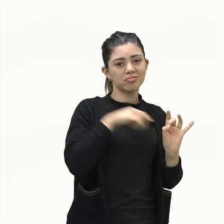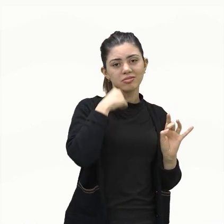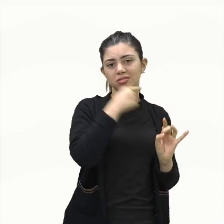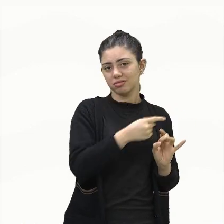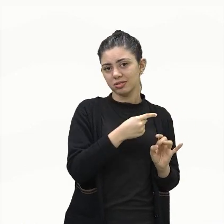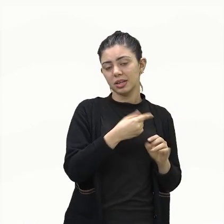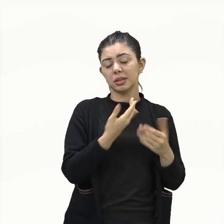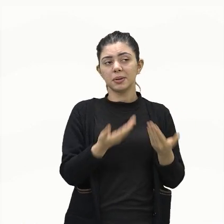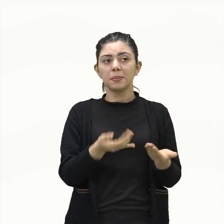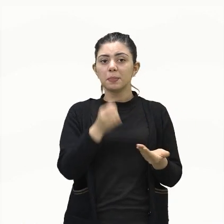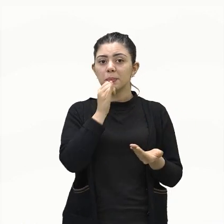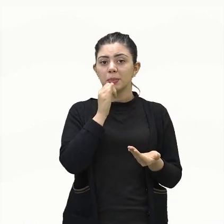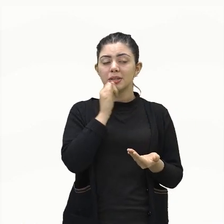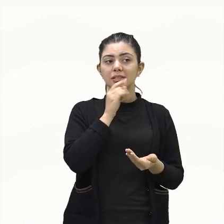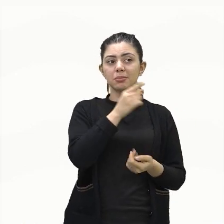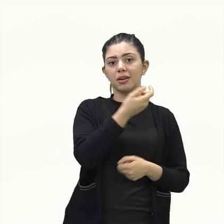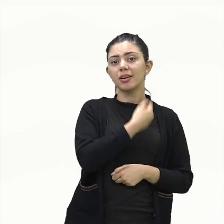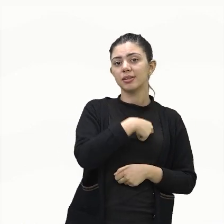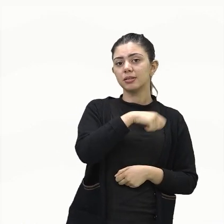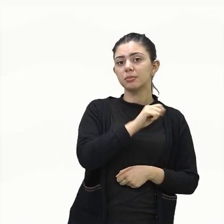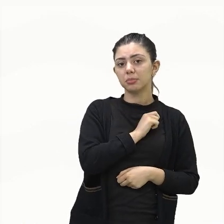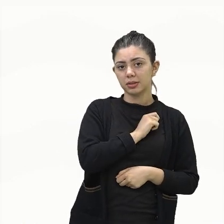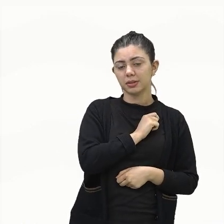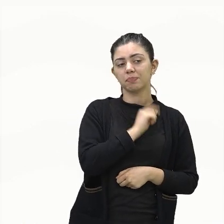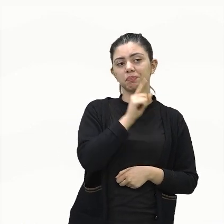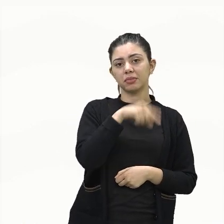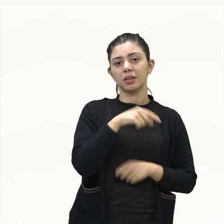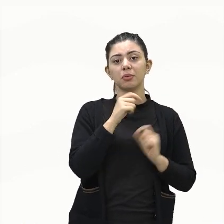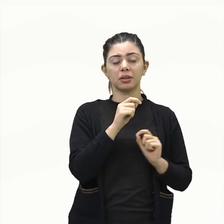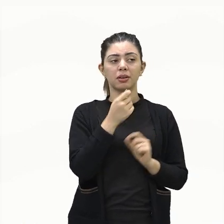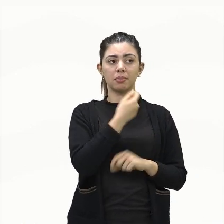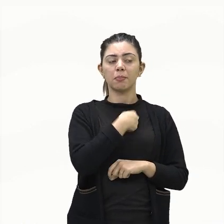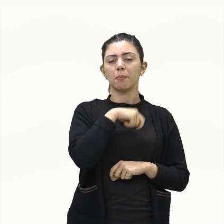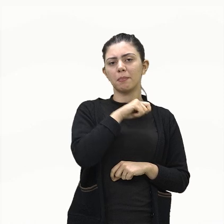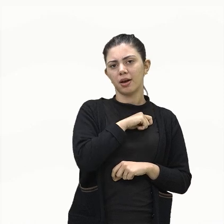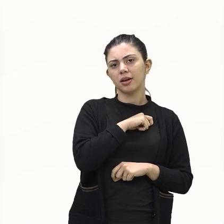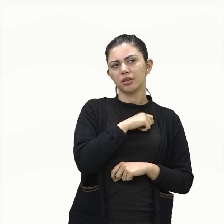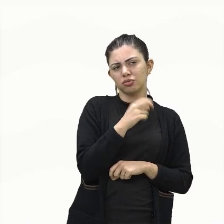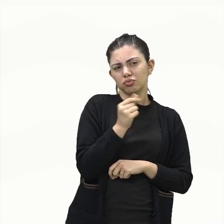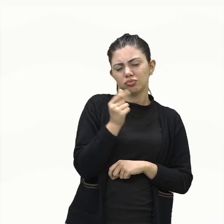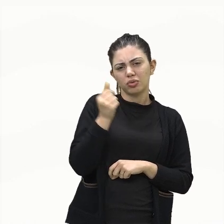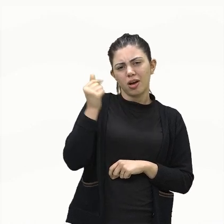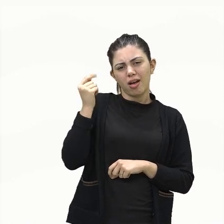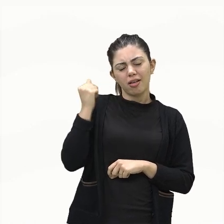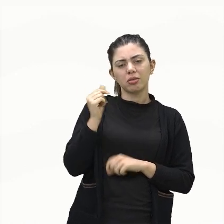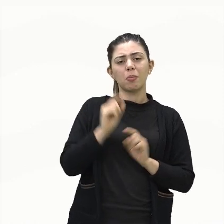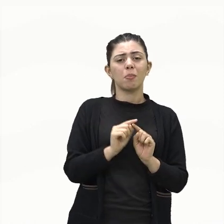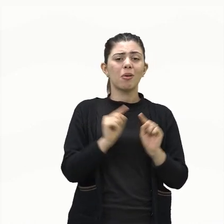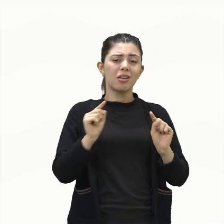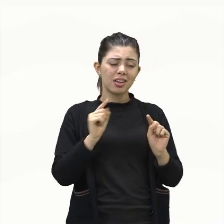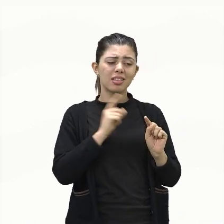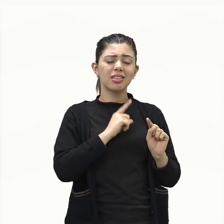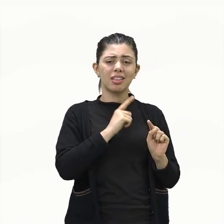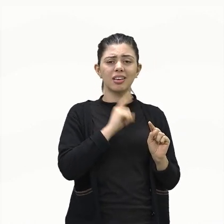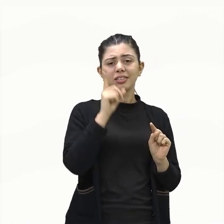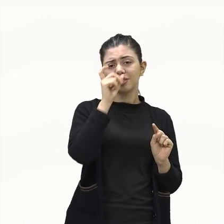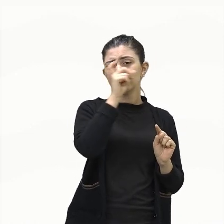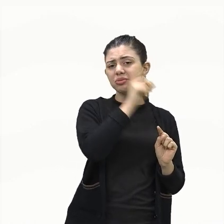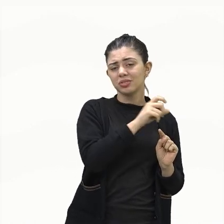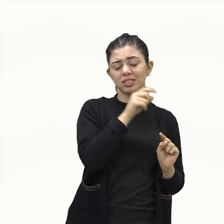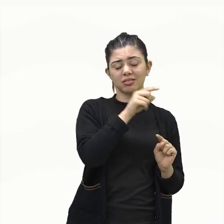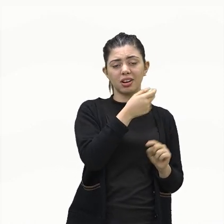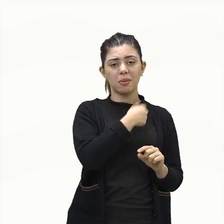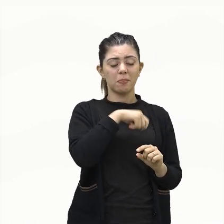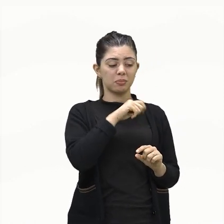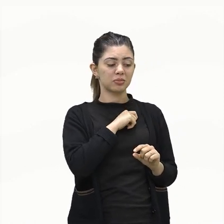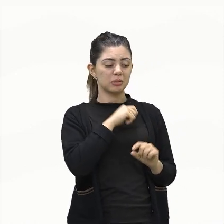o caso, por exemplo, da Espanha, que apesar de ser um país relativamente antigo, ele tem essa dificuldade de